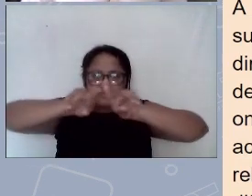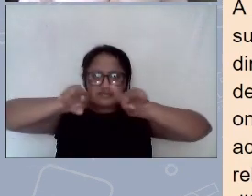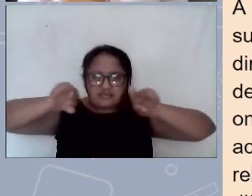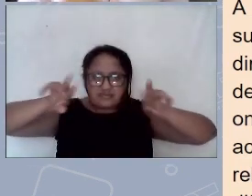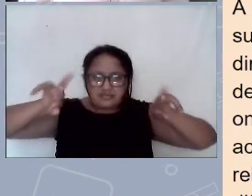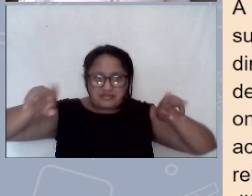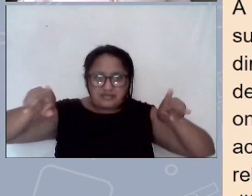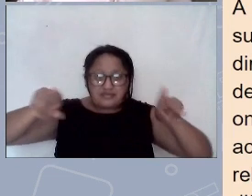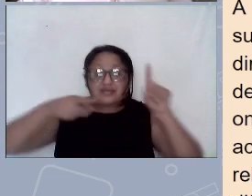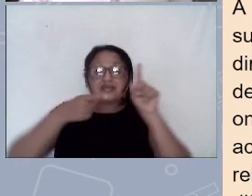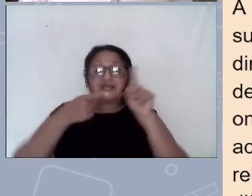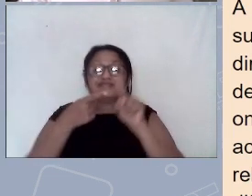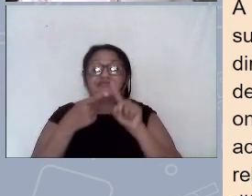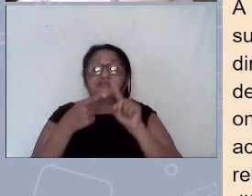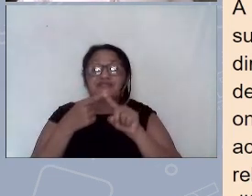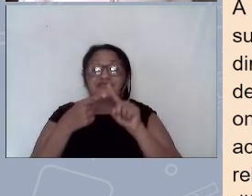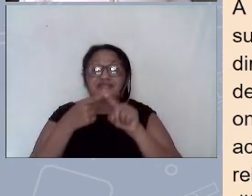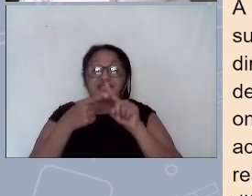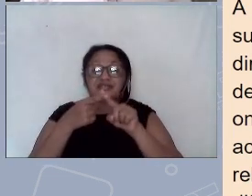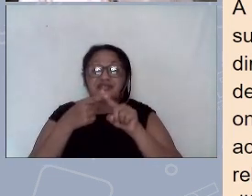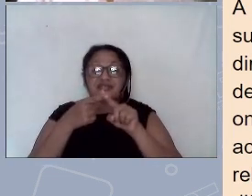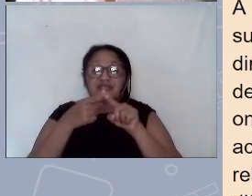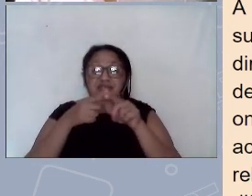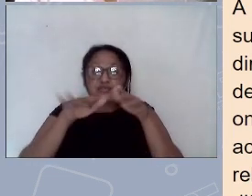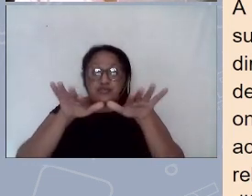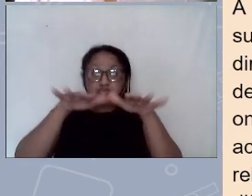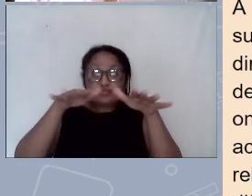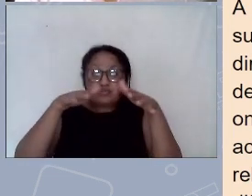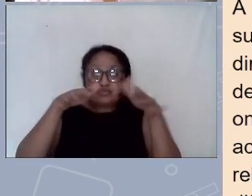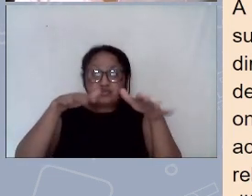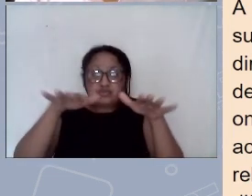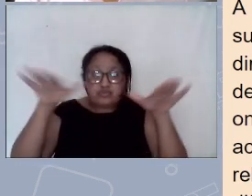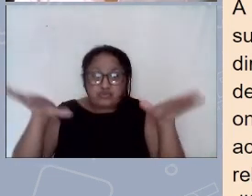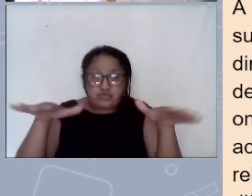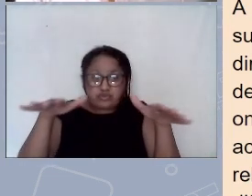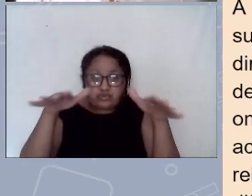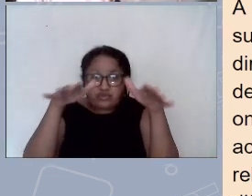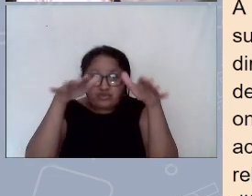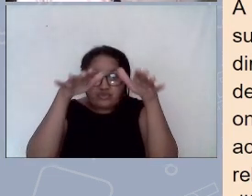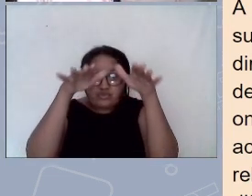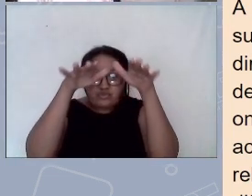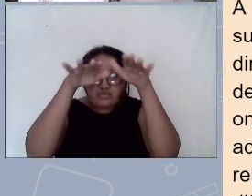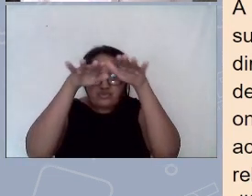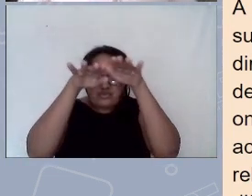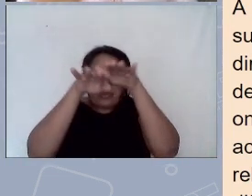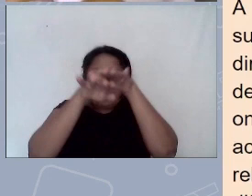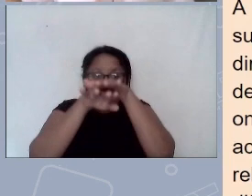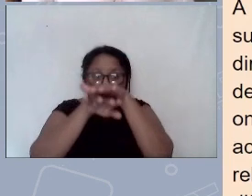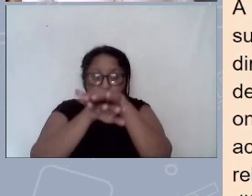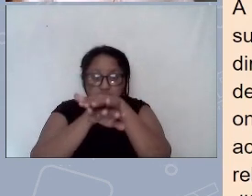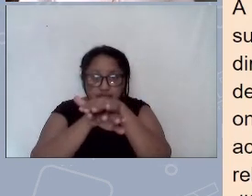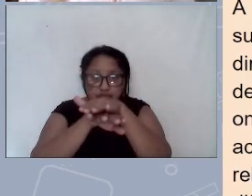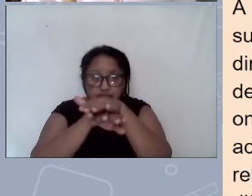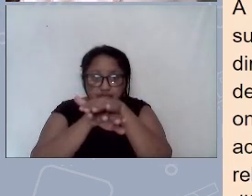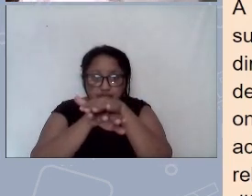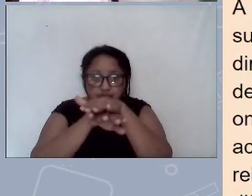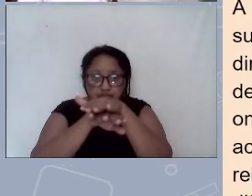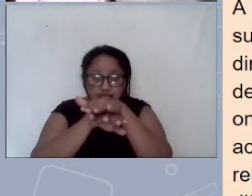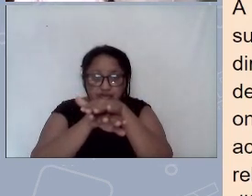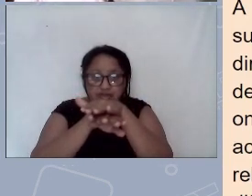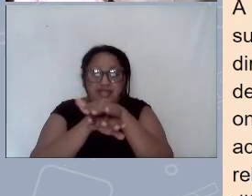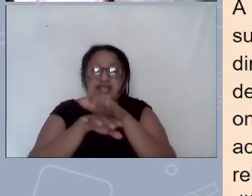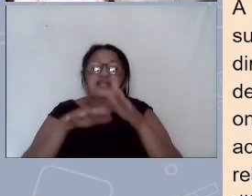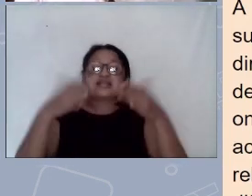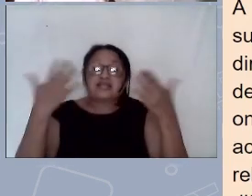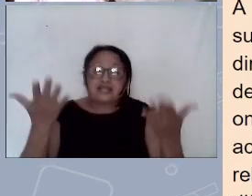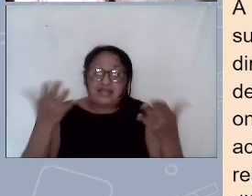o ataque da erosão formando fazendo sobressair a frente que é aquela